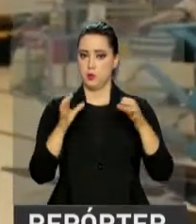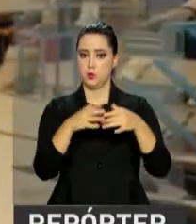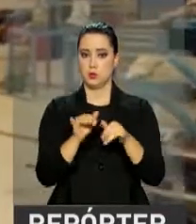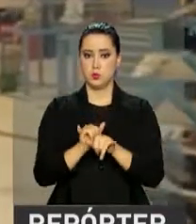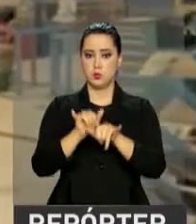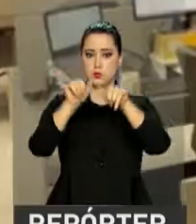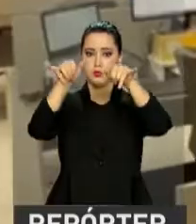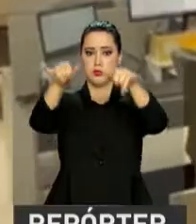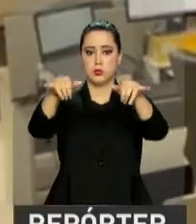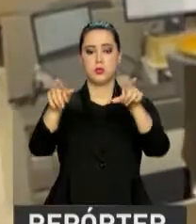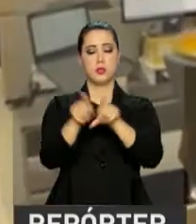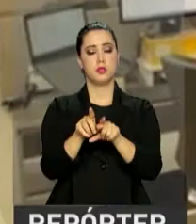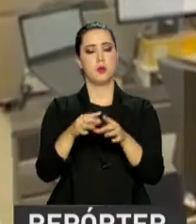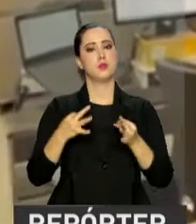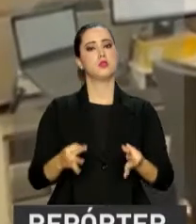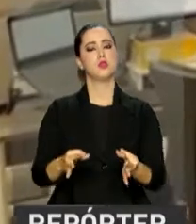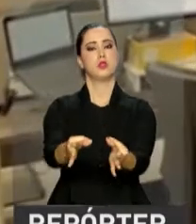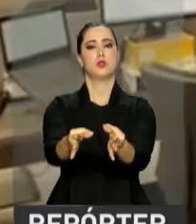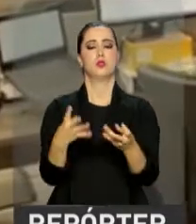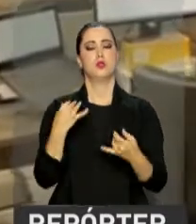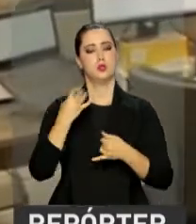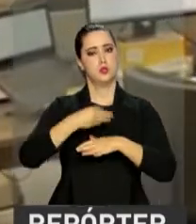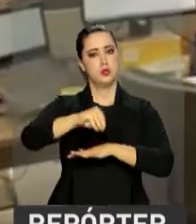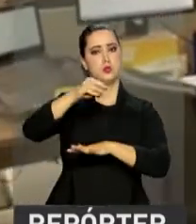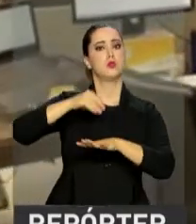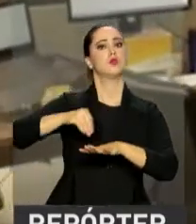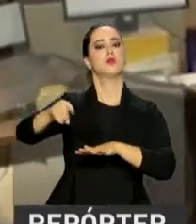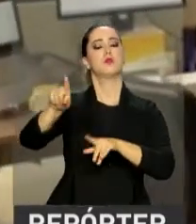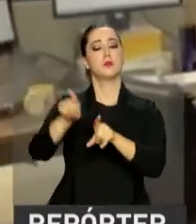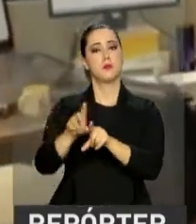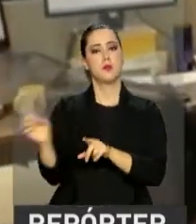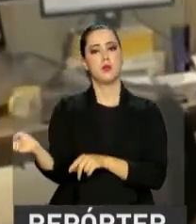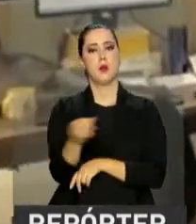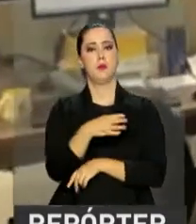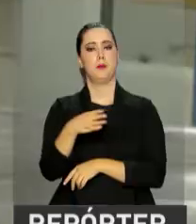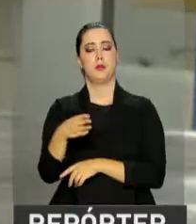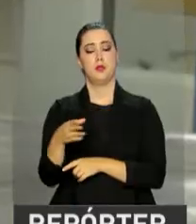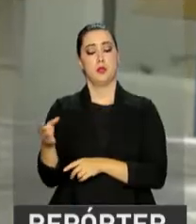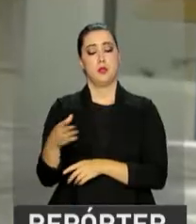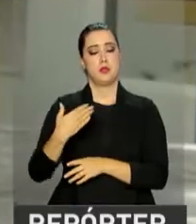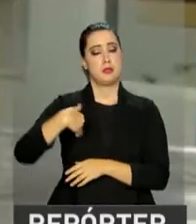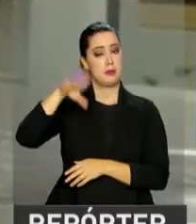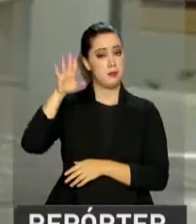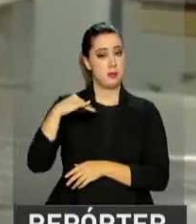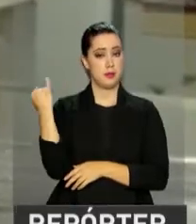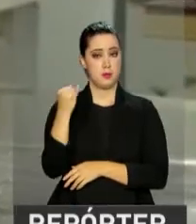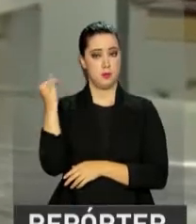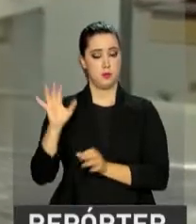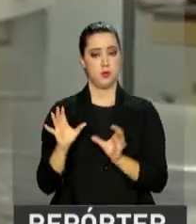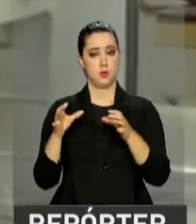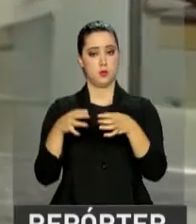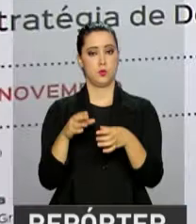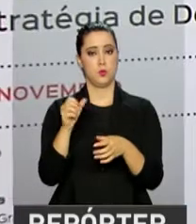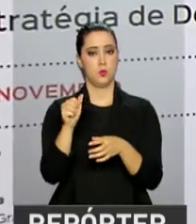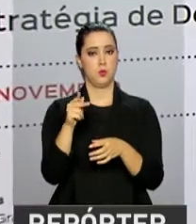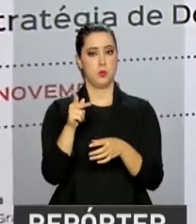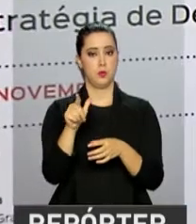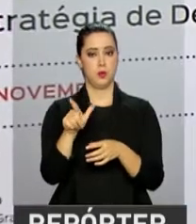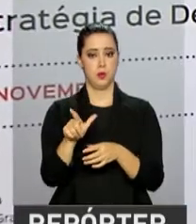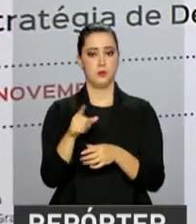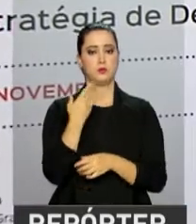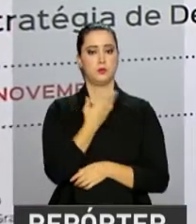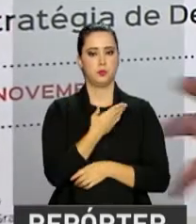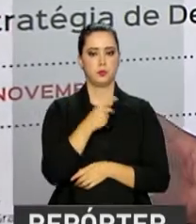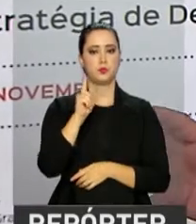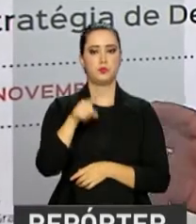e de tecnologia da informação estão entre as mais representativas entre os a pele os brasileiros marcelo